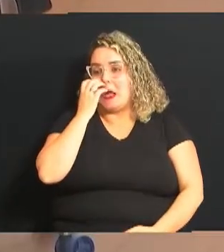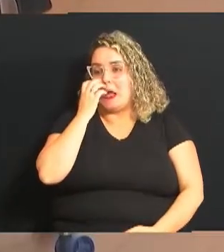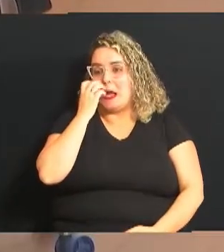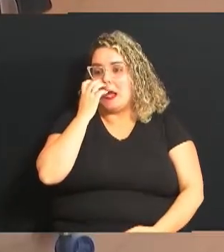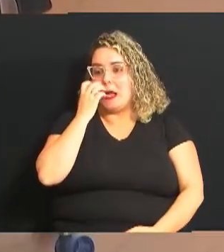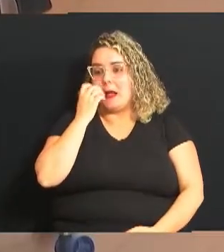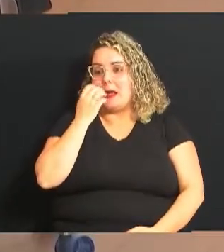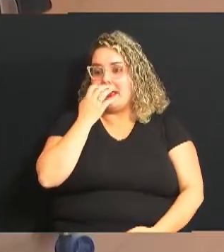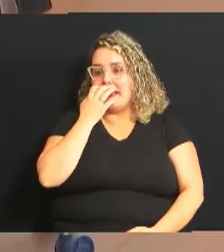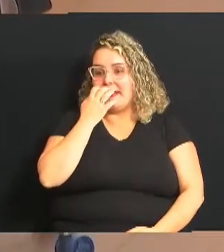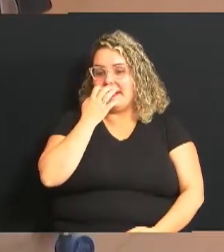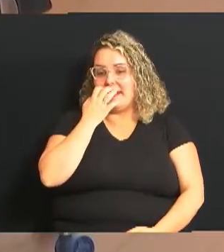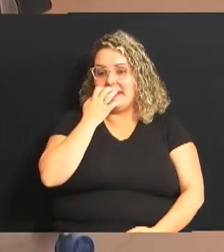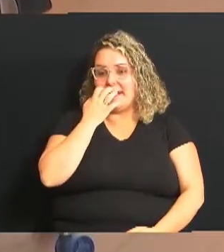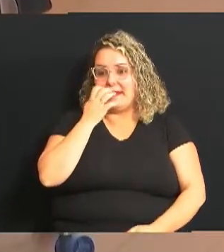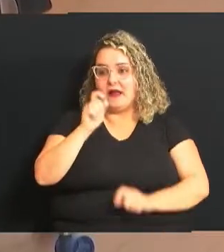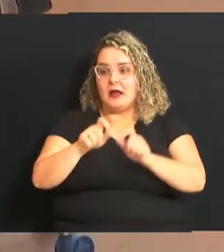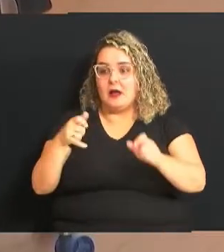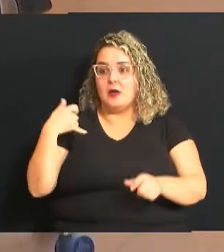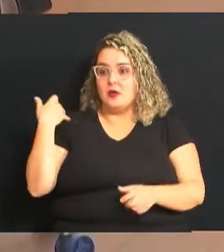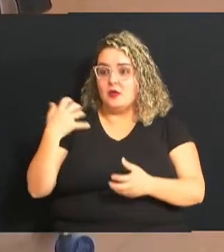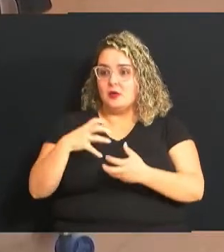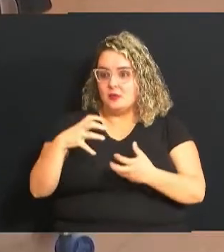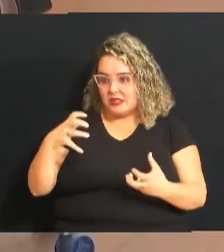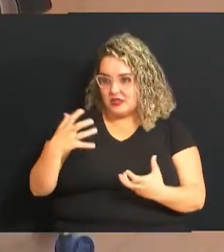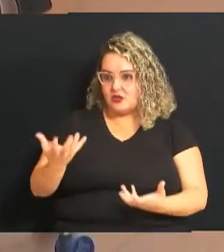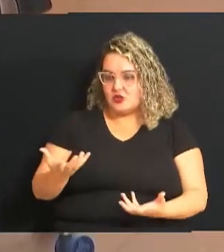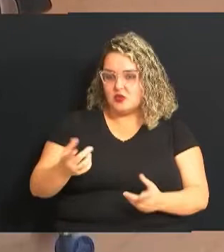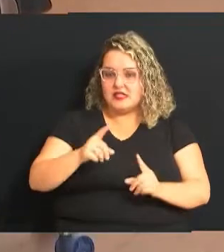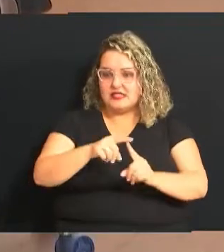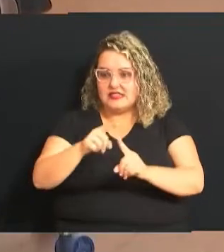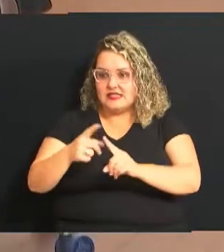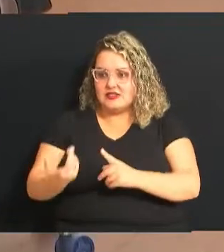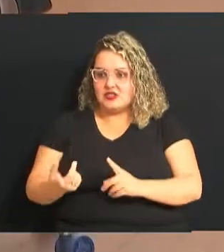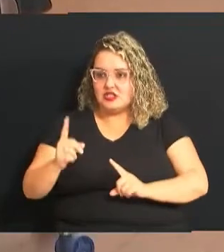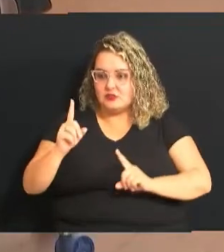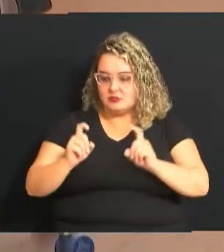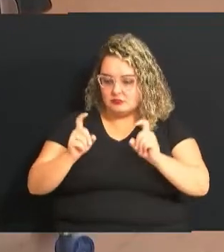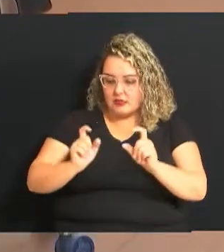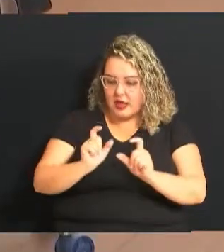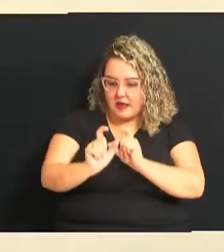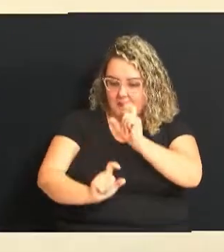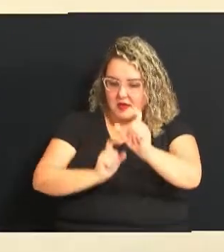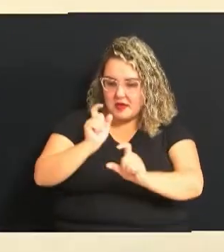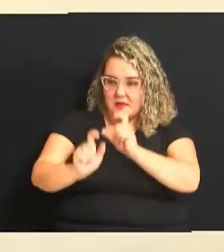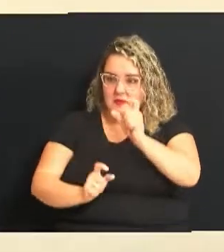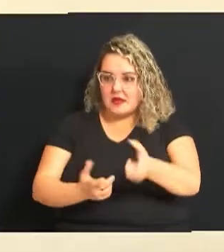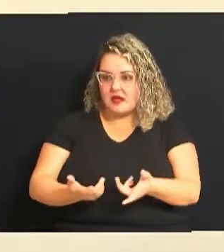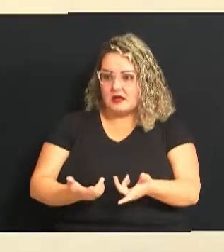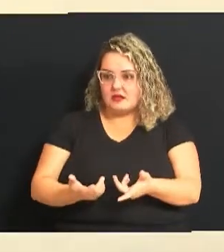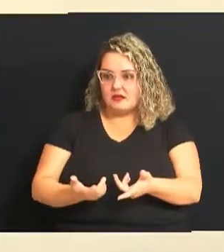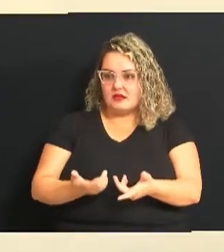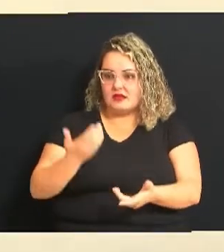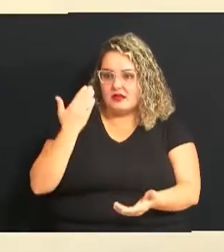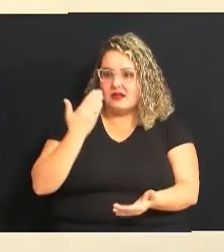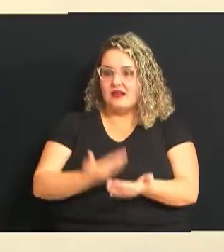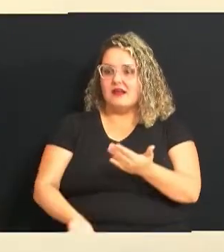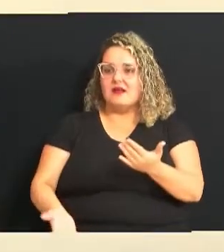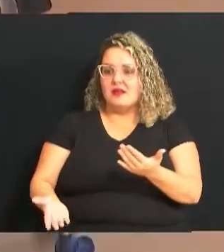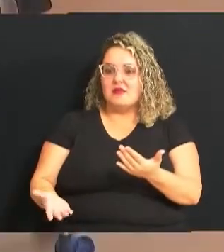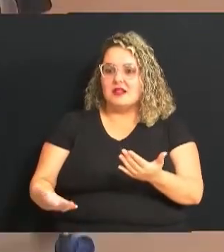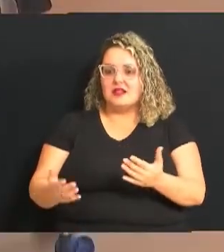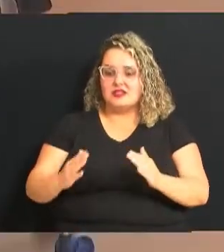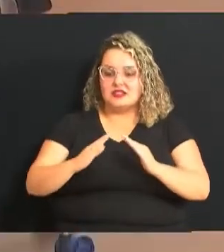a pessoa idosa, com esse tipo de expressão, muitas vezes, ela perde até a vontade de sair de casa. Perde